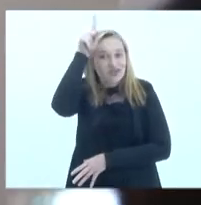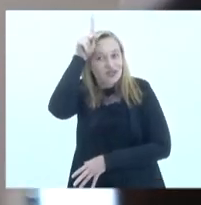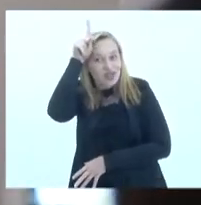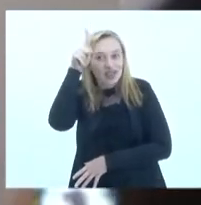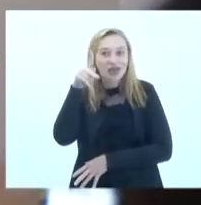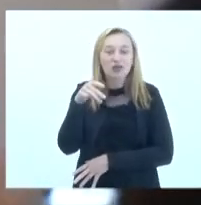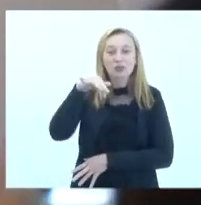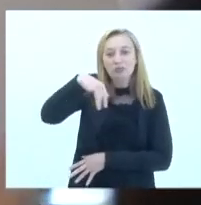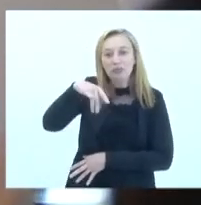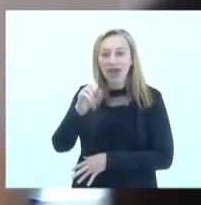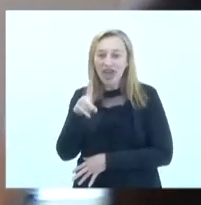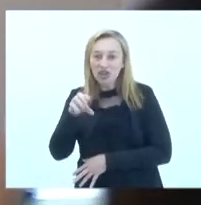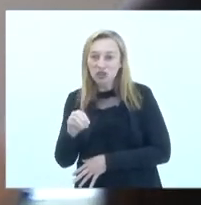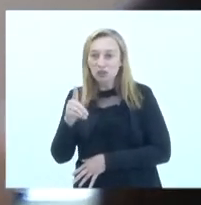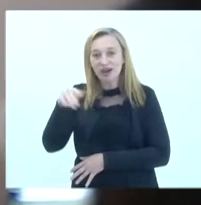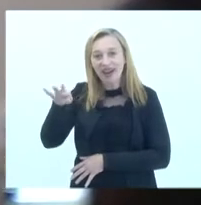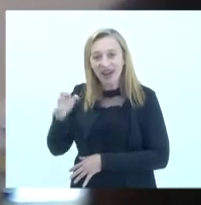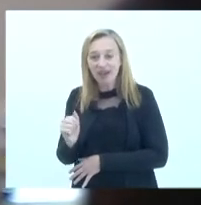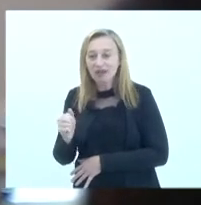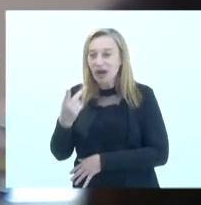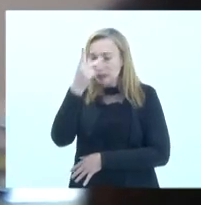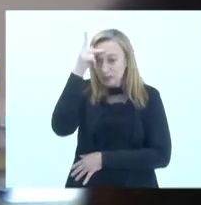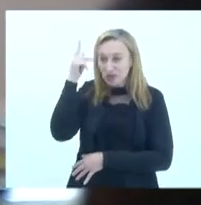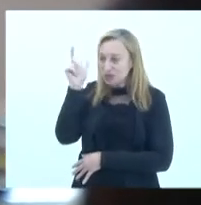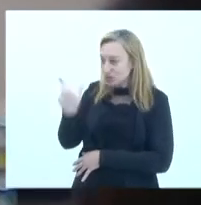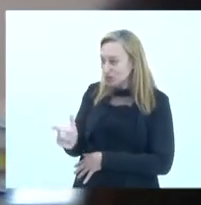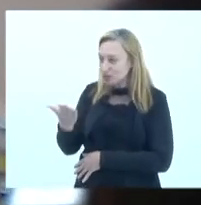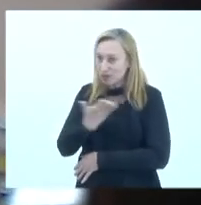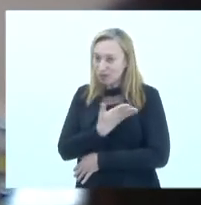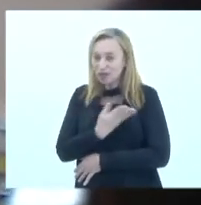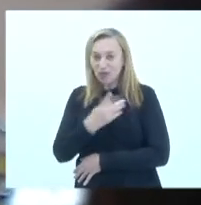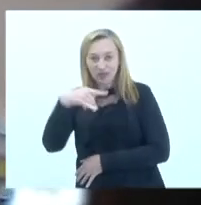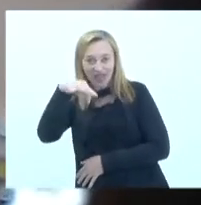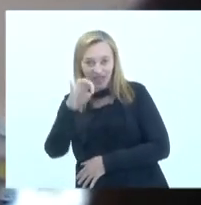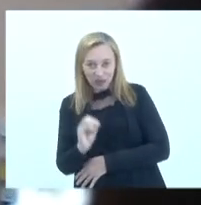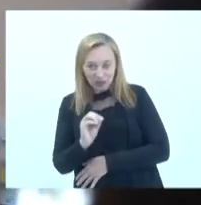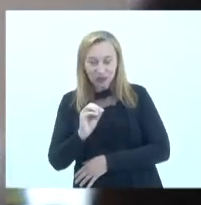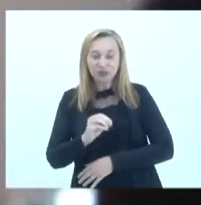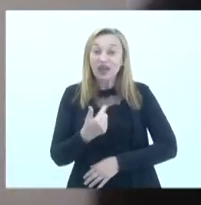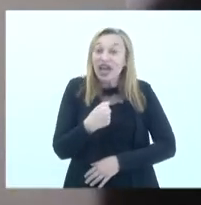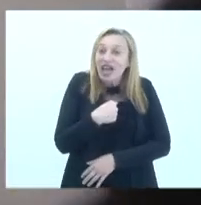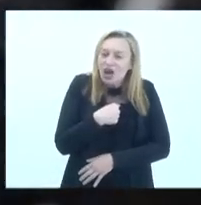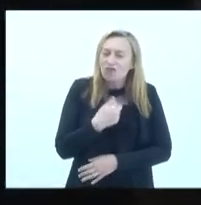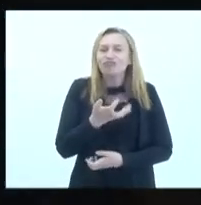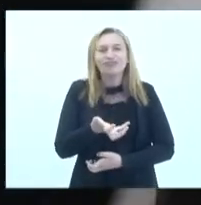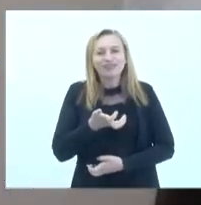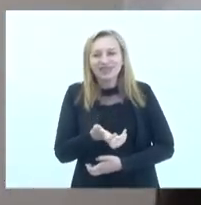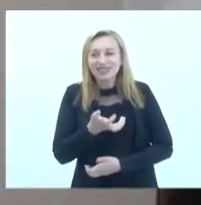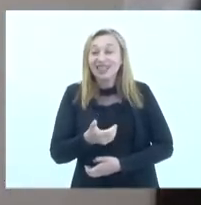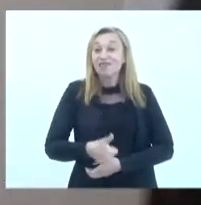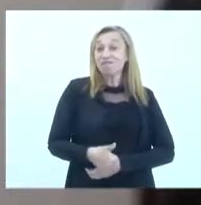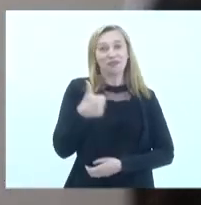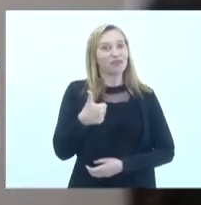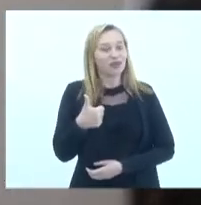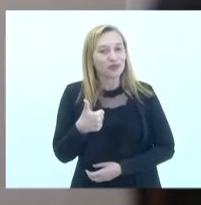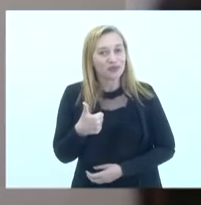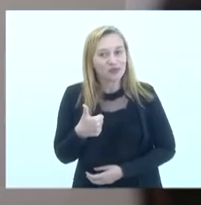Médio Paraíba, na pessoa do meu amigo Neto. Eu queria, em primeiro